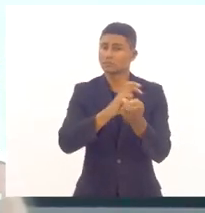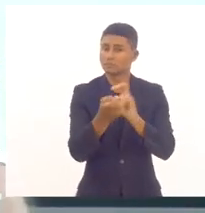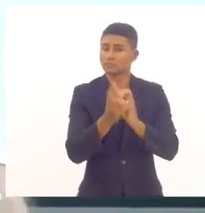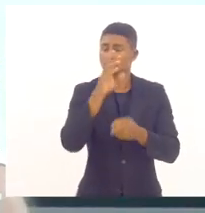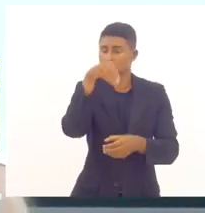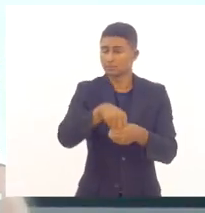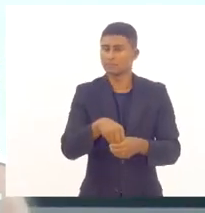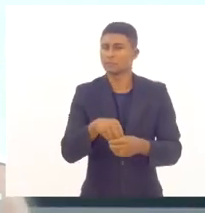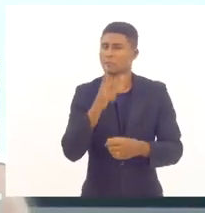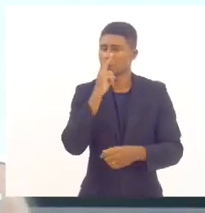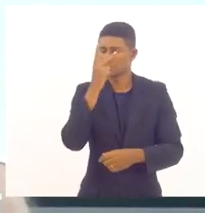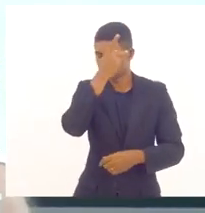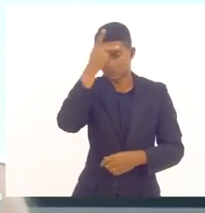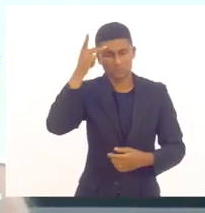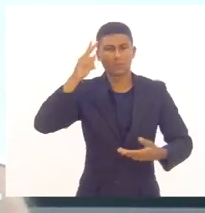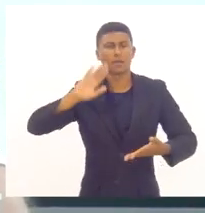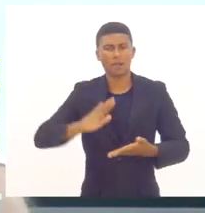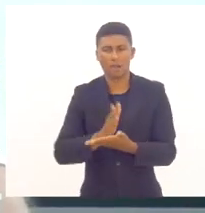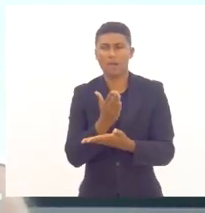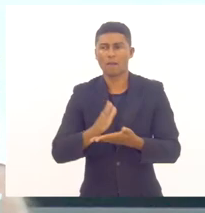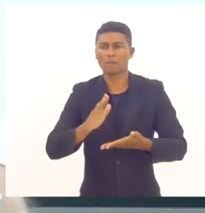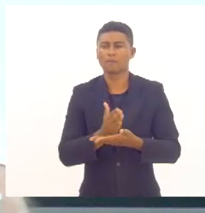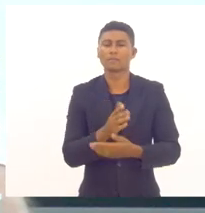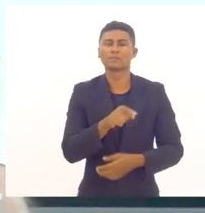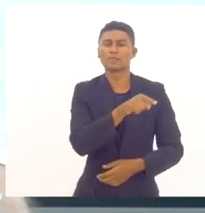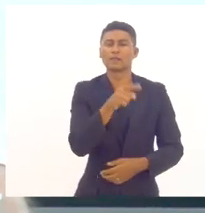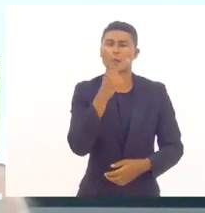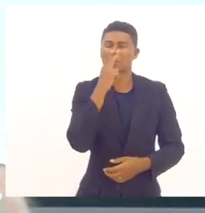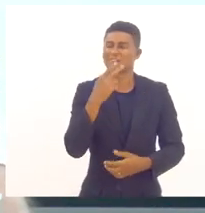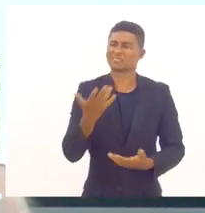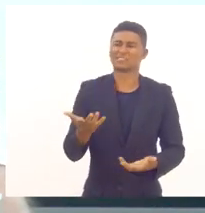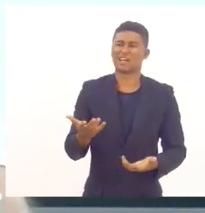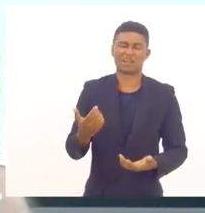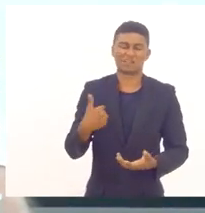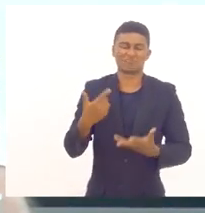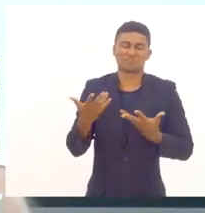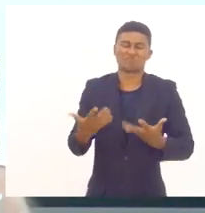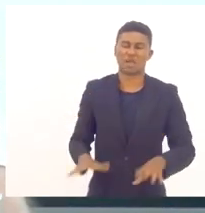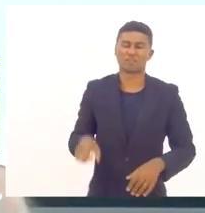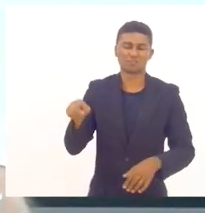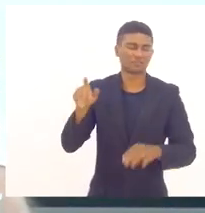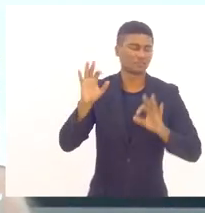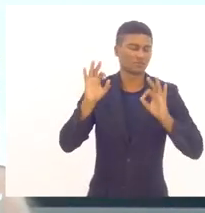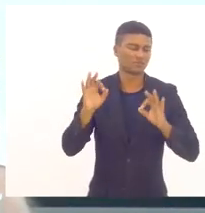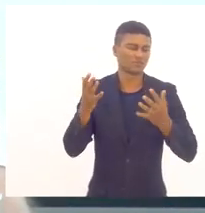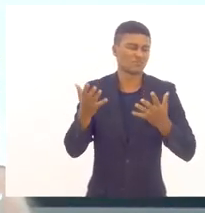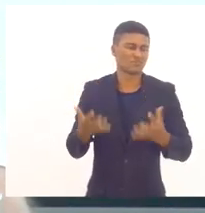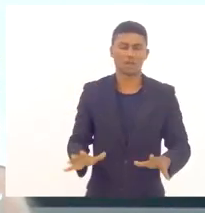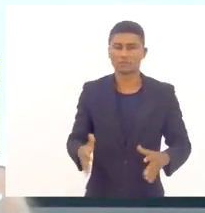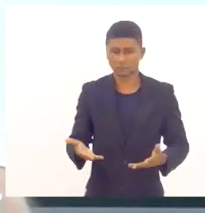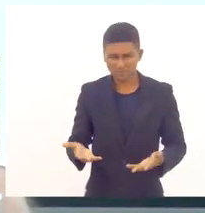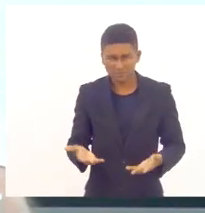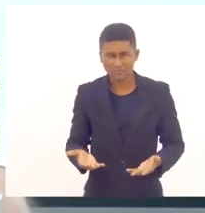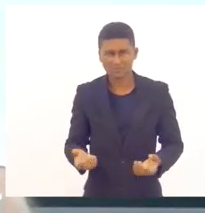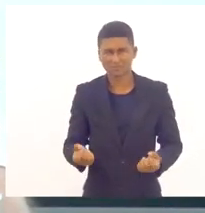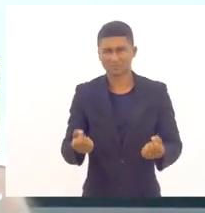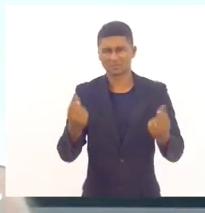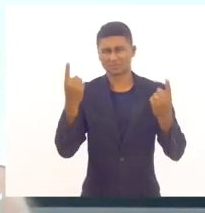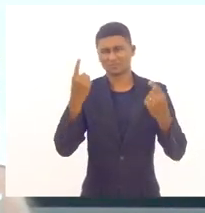que às vezes dá a impressão que não quer que funcione. Então isso é ruim para nós. Tá? A gente